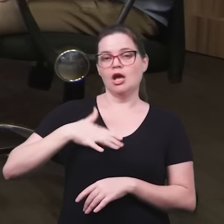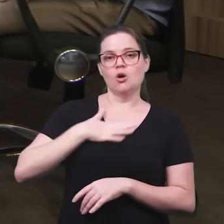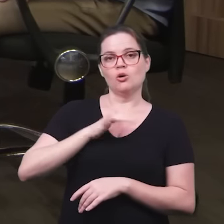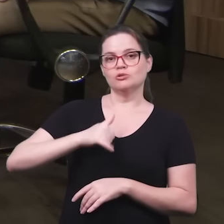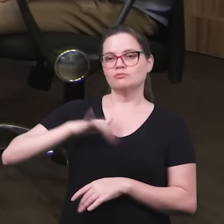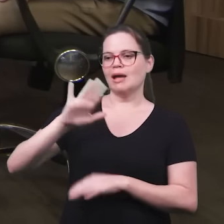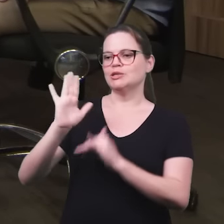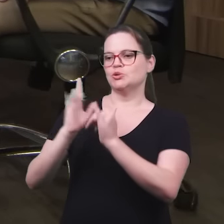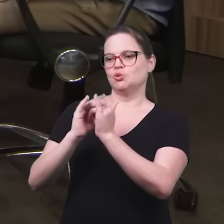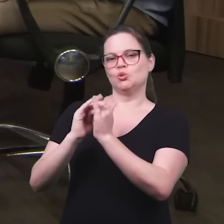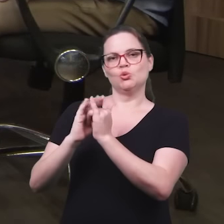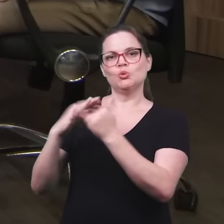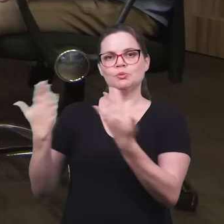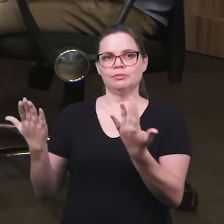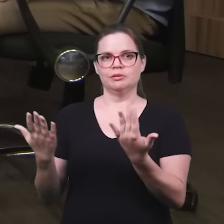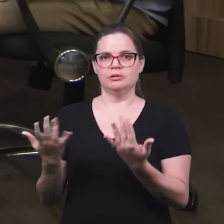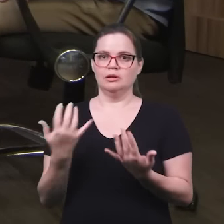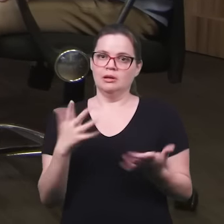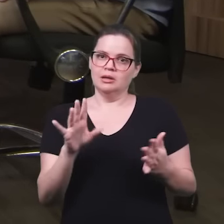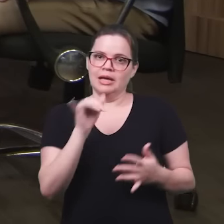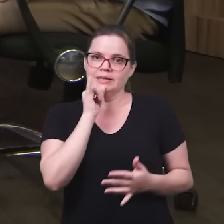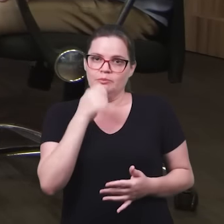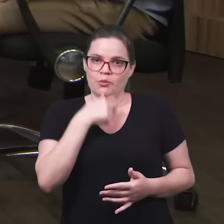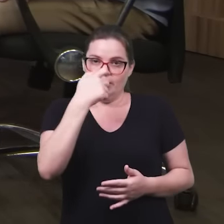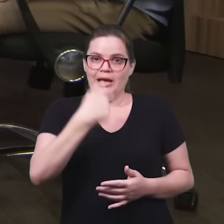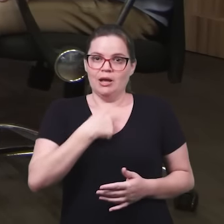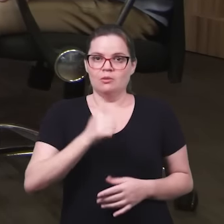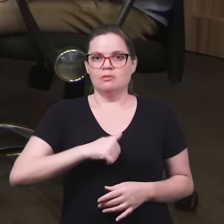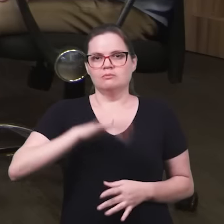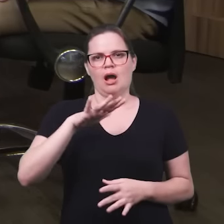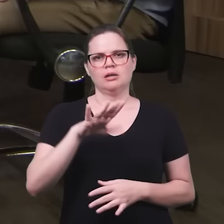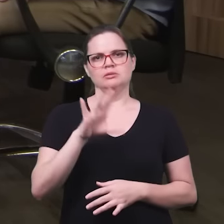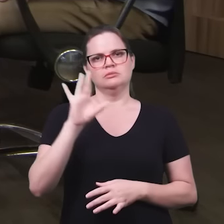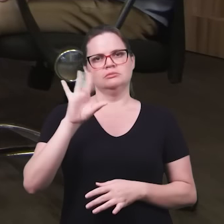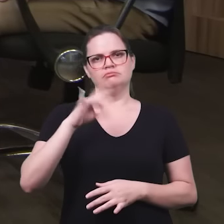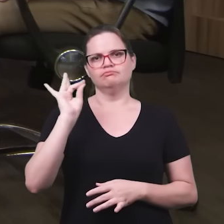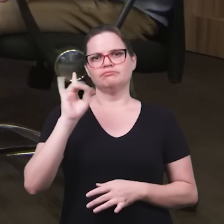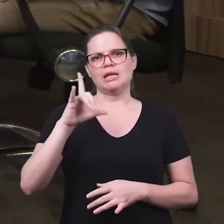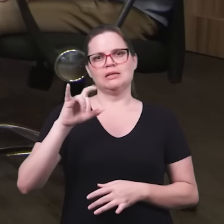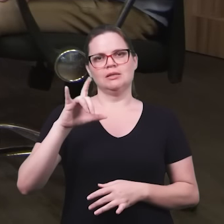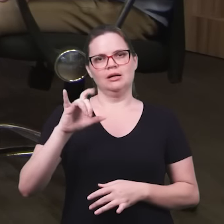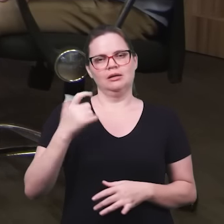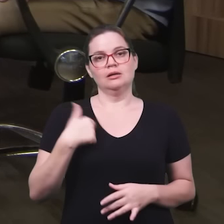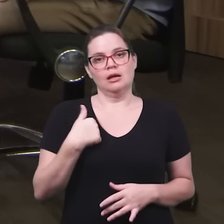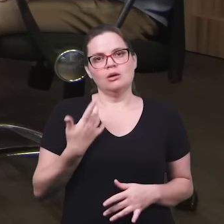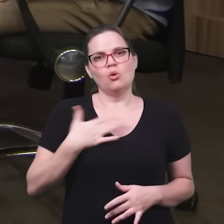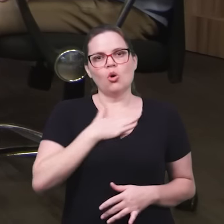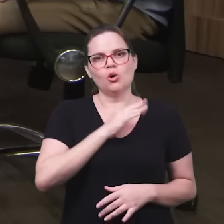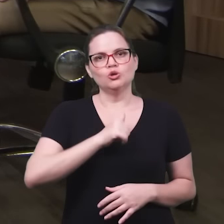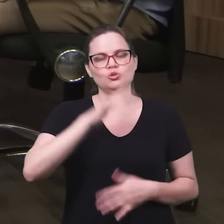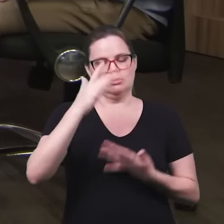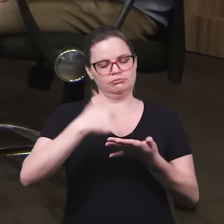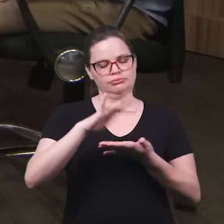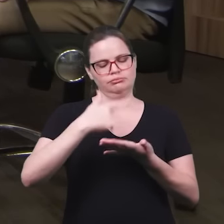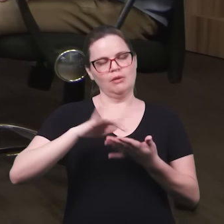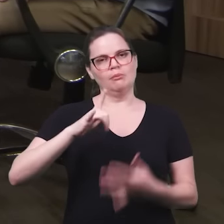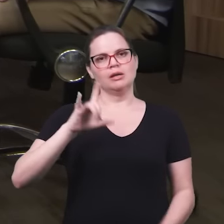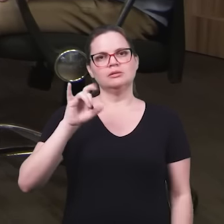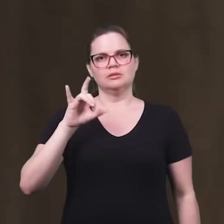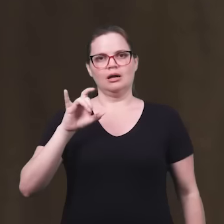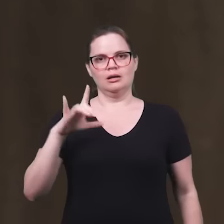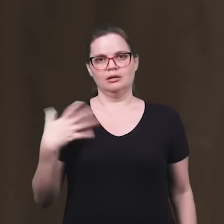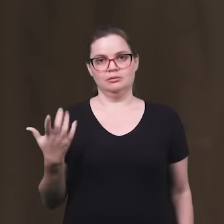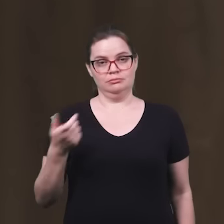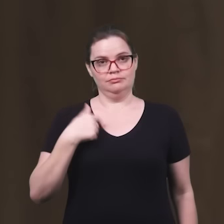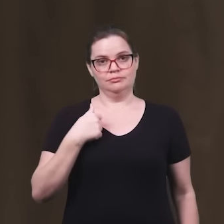do que o Instagram. Ou não, eu sou de Instagram. Eu, particularmente, Daniel, sou de Instagram. Eu gosto mais de passar o meu tempo no Instagram. Então,